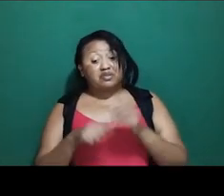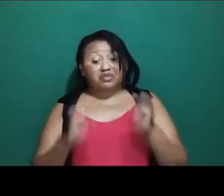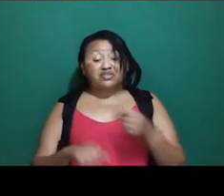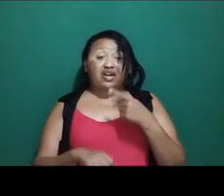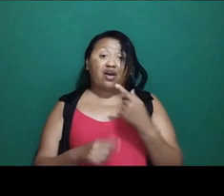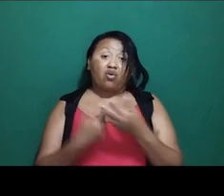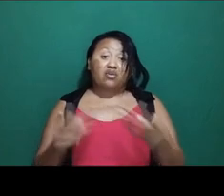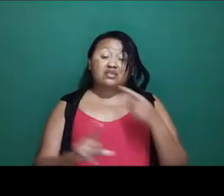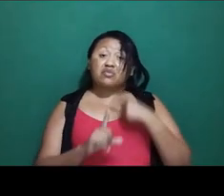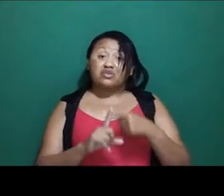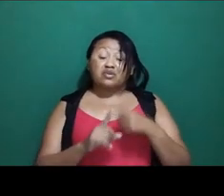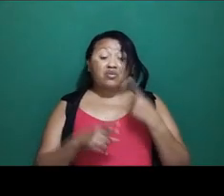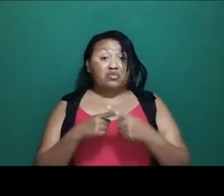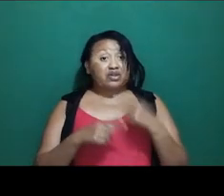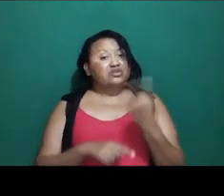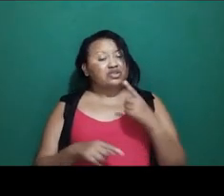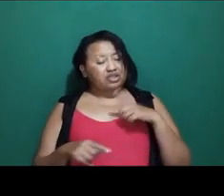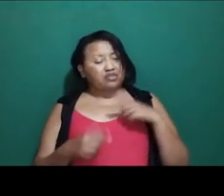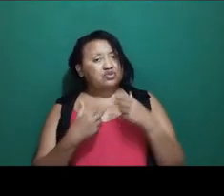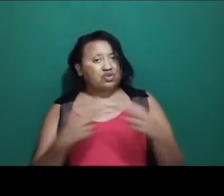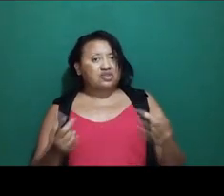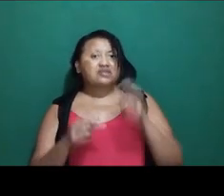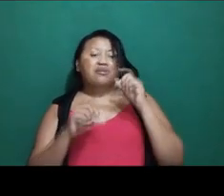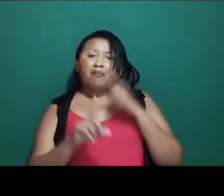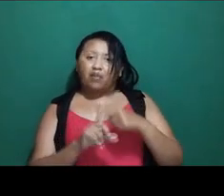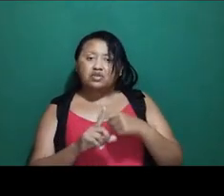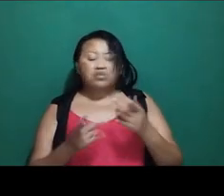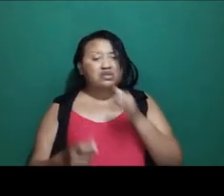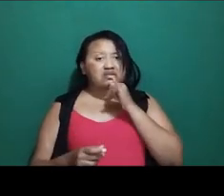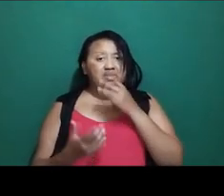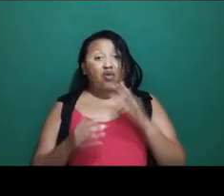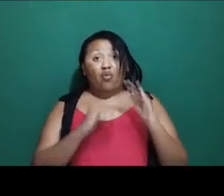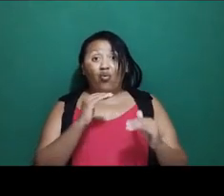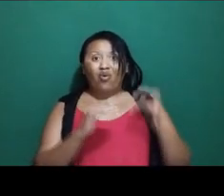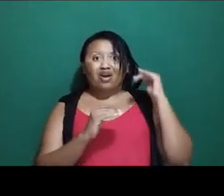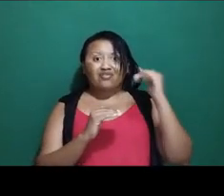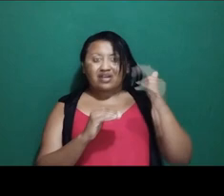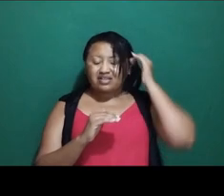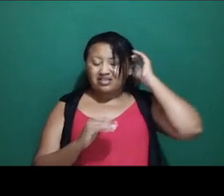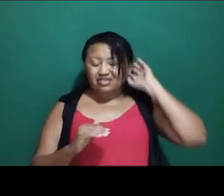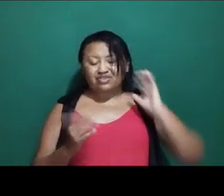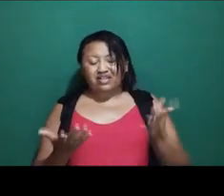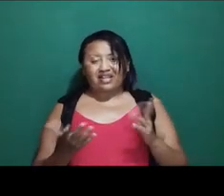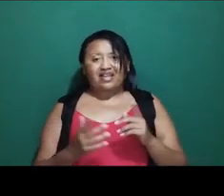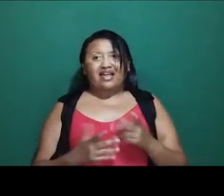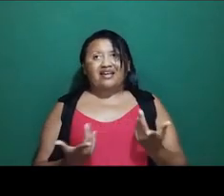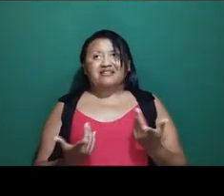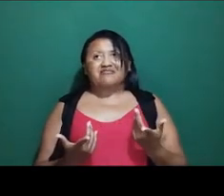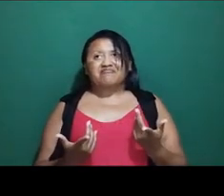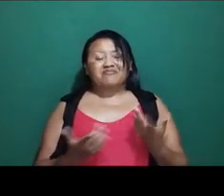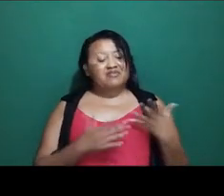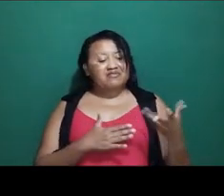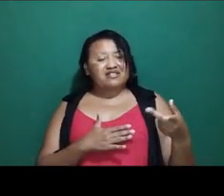positivas né porque nós temos algumas coisas positivas Como por exemplo o avanço do potencial democrático Brasileiro né